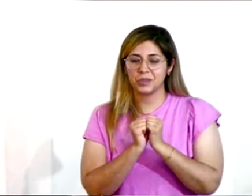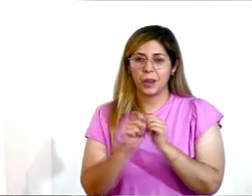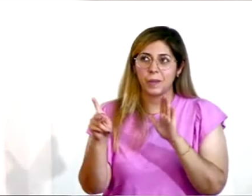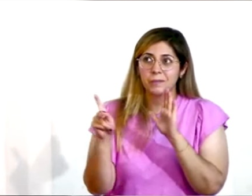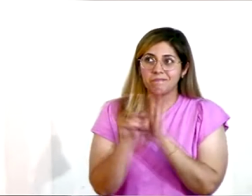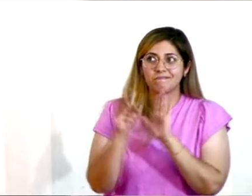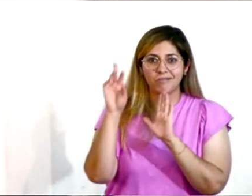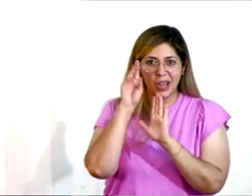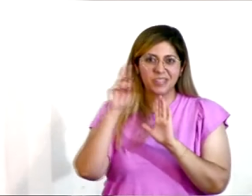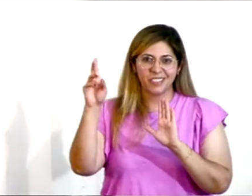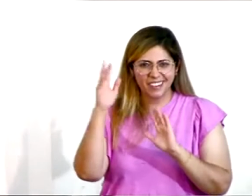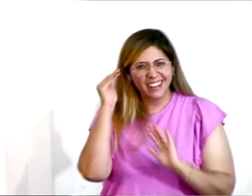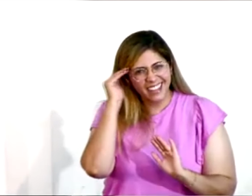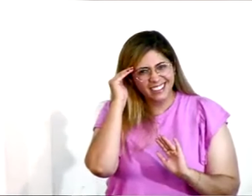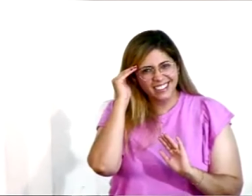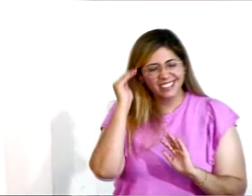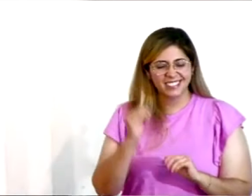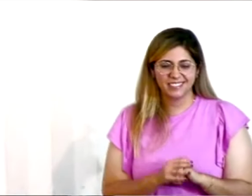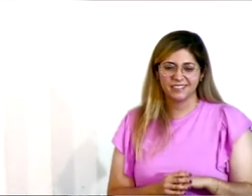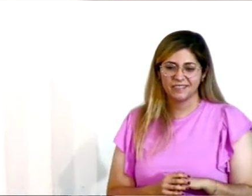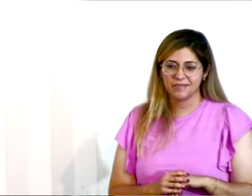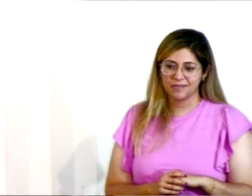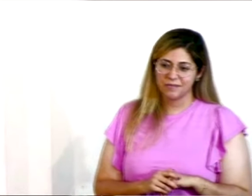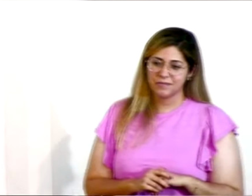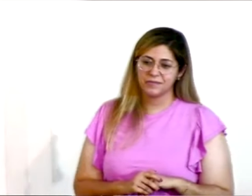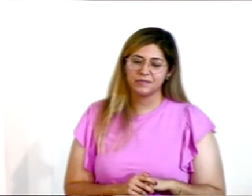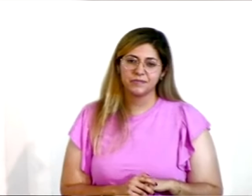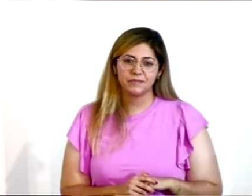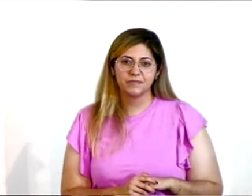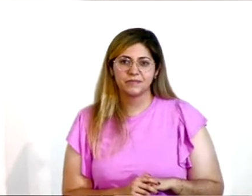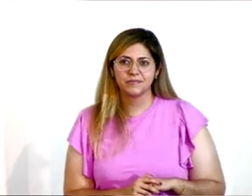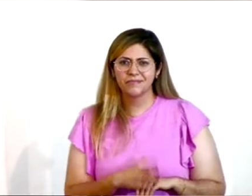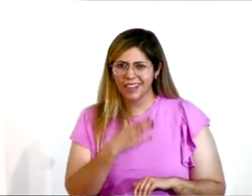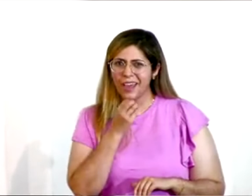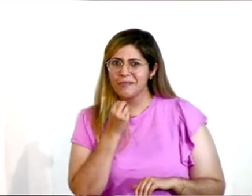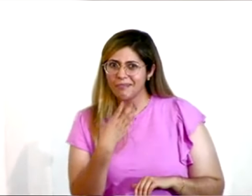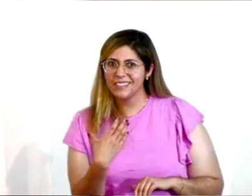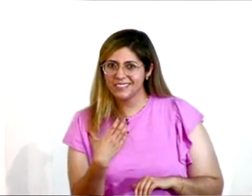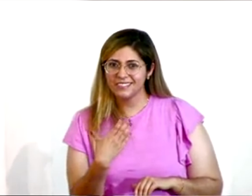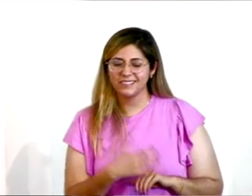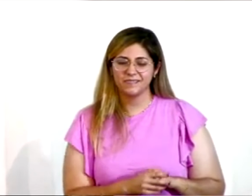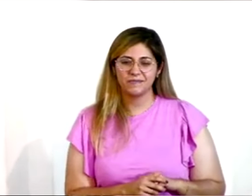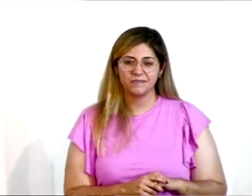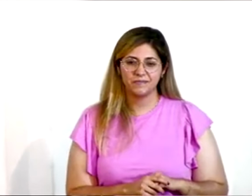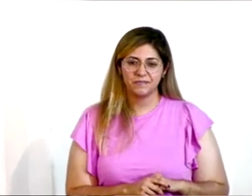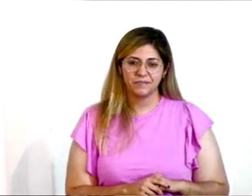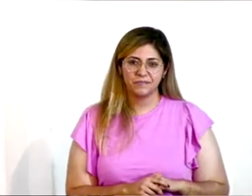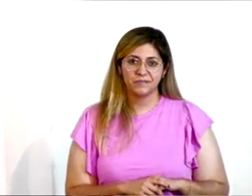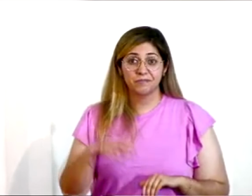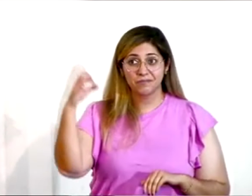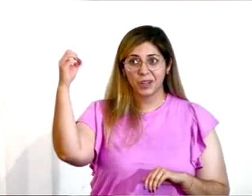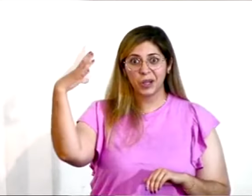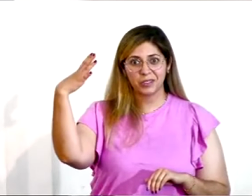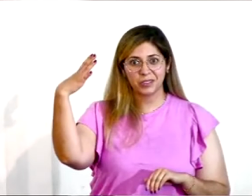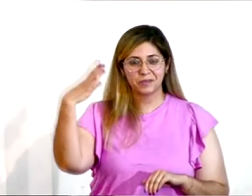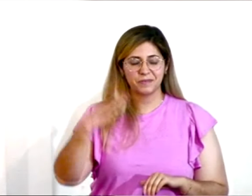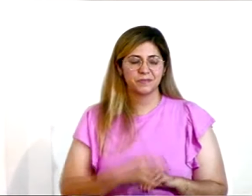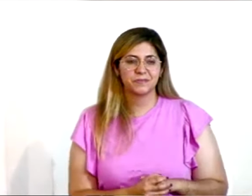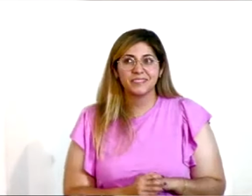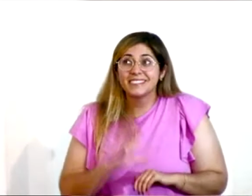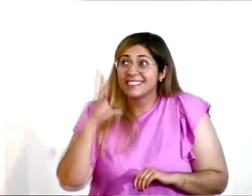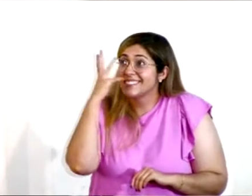trevas. É importante ou não é o conceito de luz nas Escrituras? É muito. É demais. É